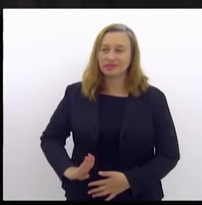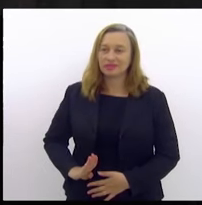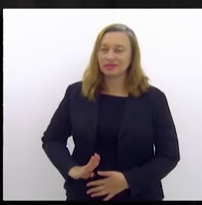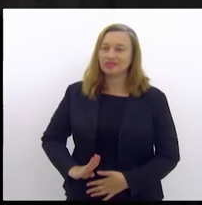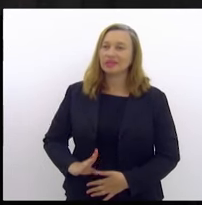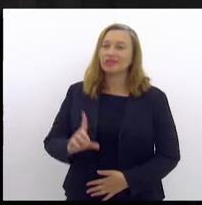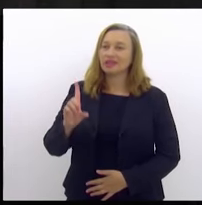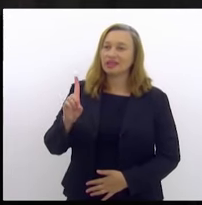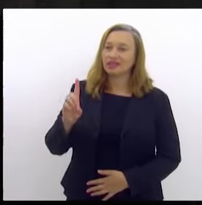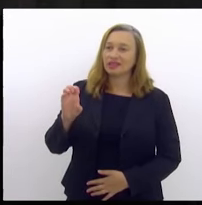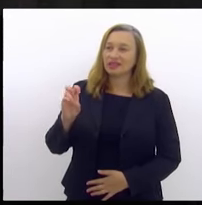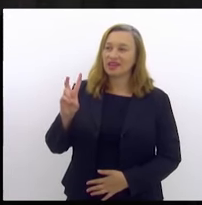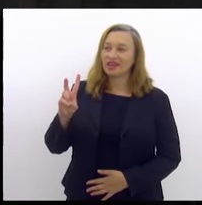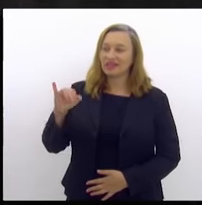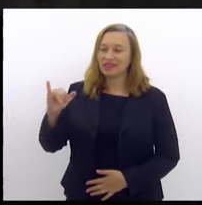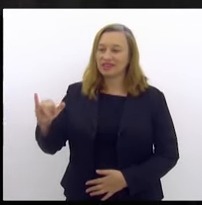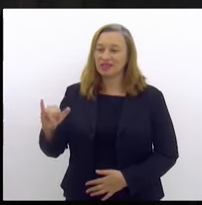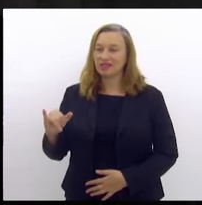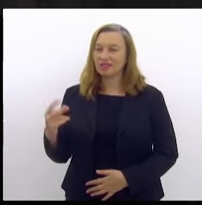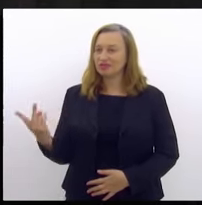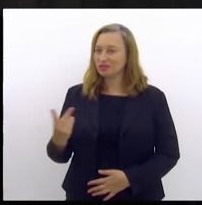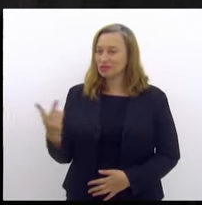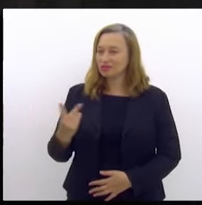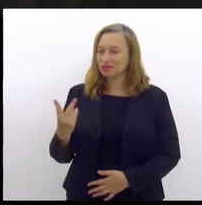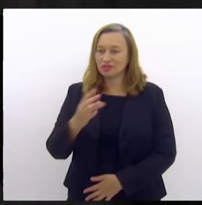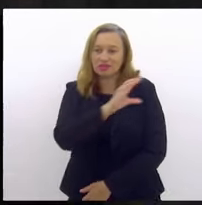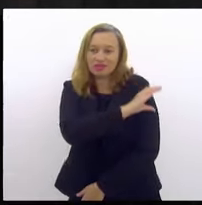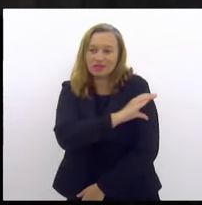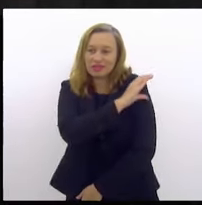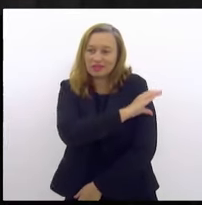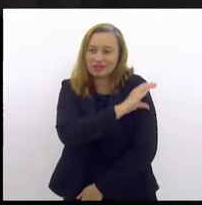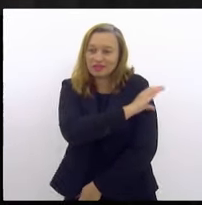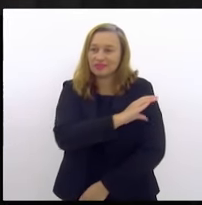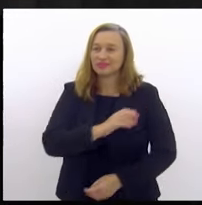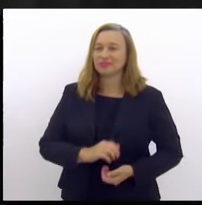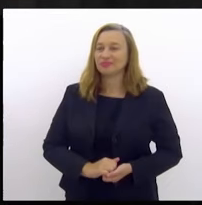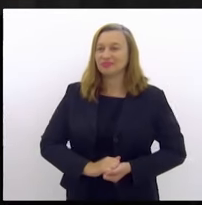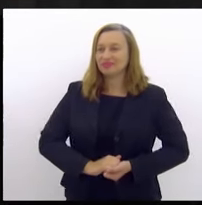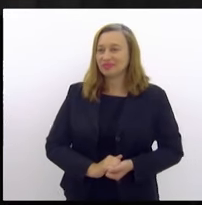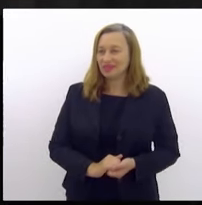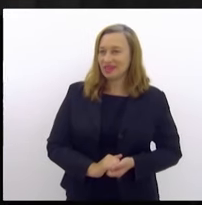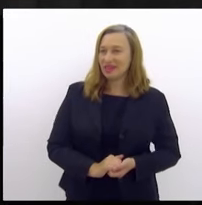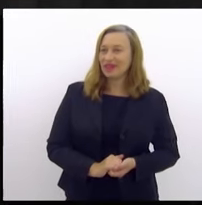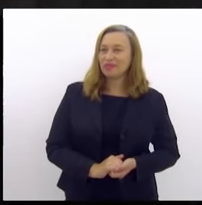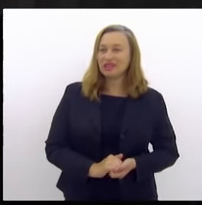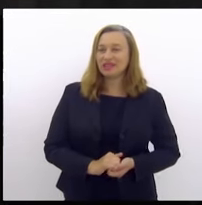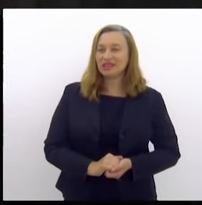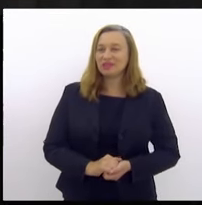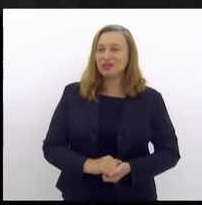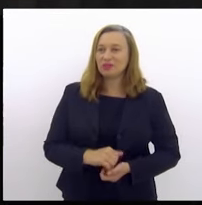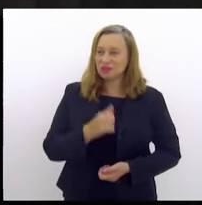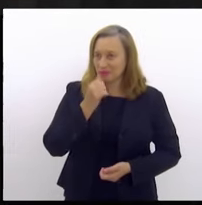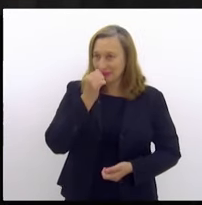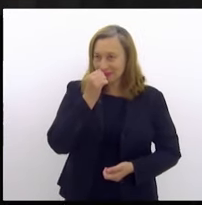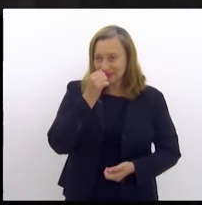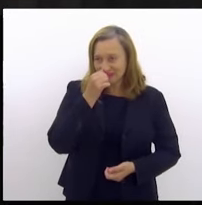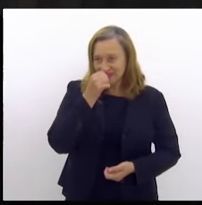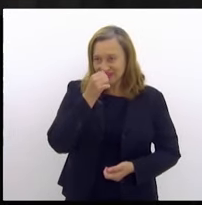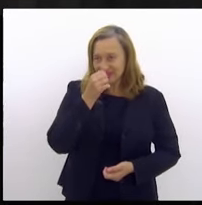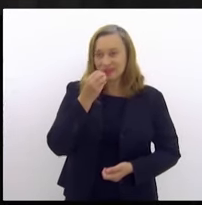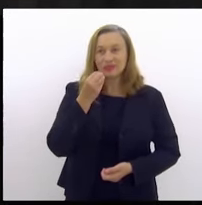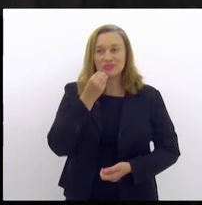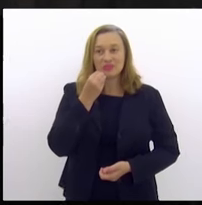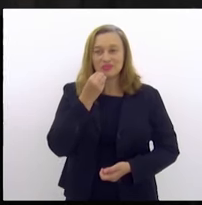David, ambos campistas. Senhor presidente, tive a oportunidade de,